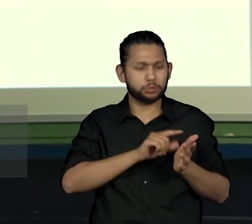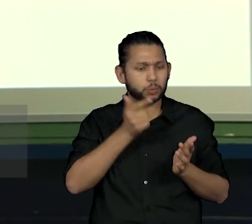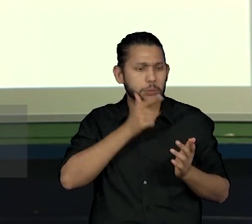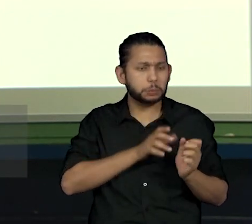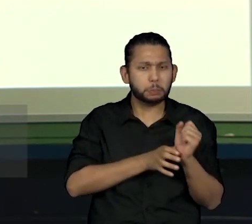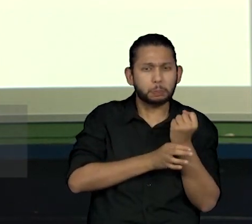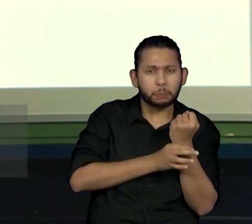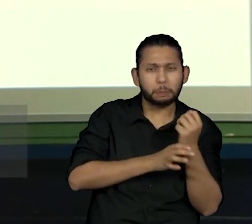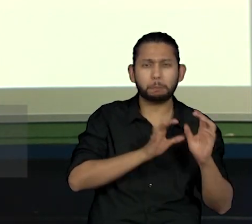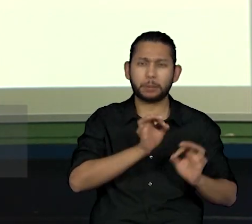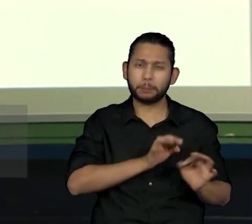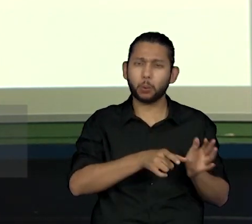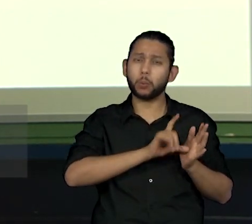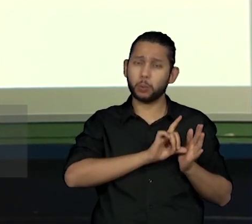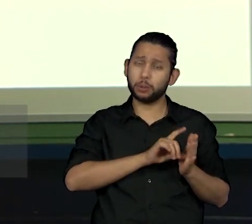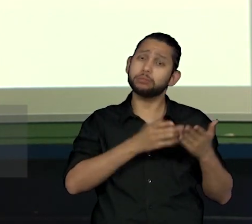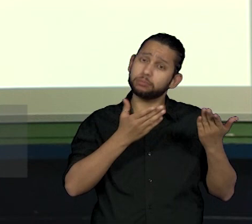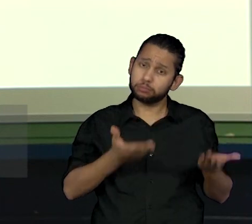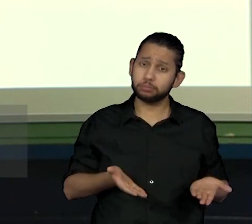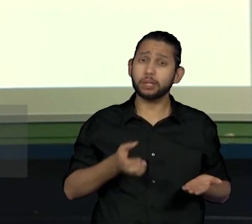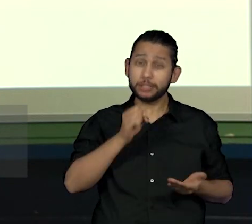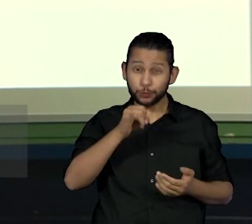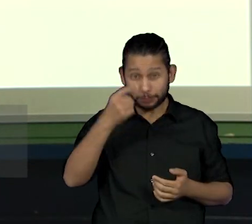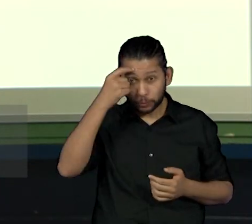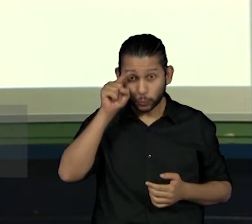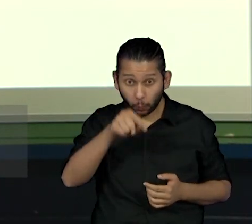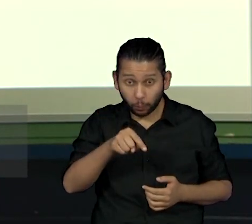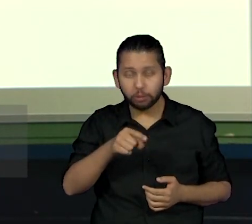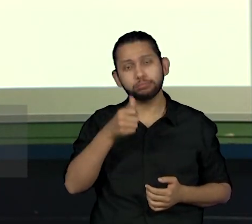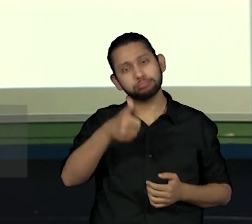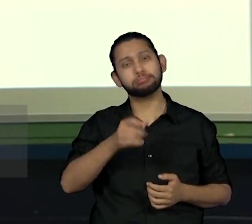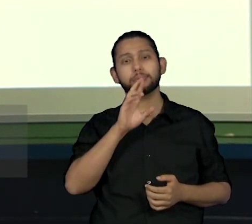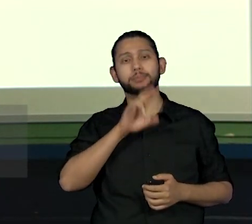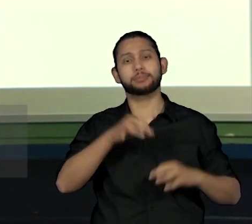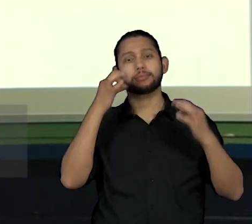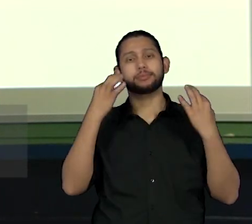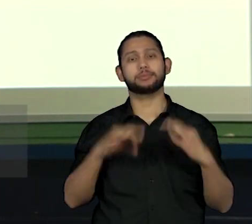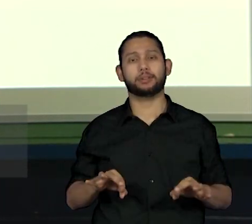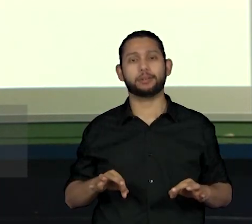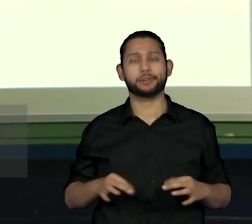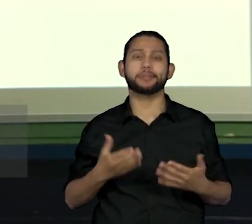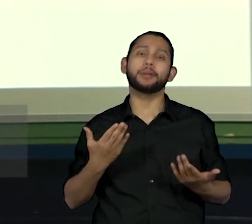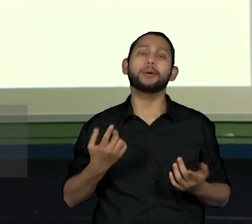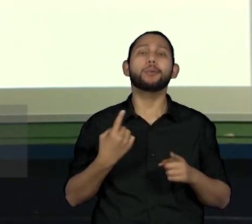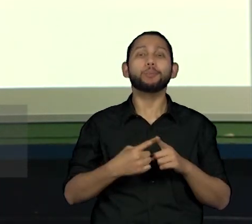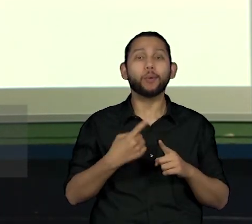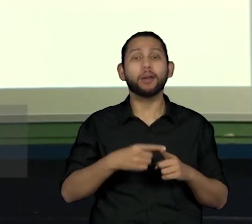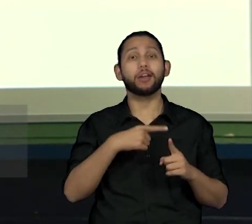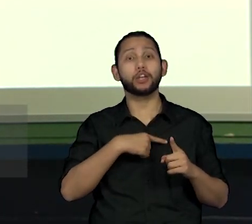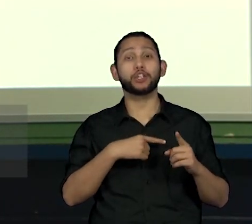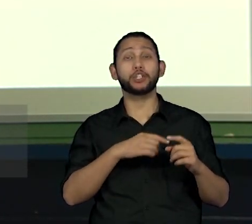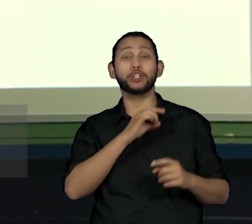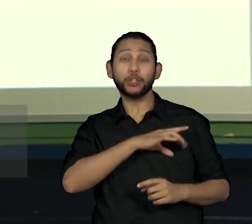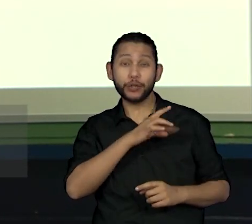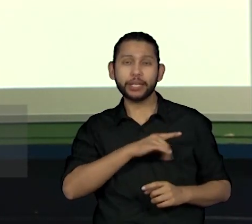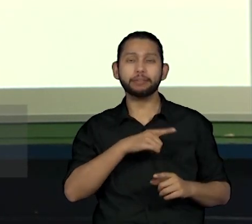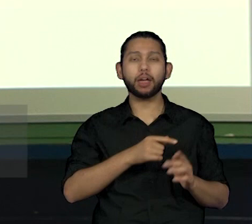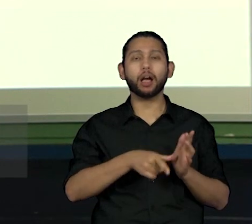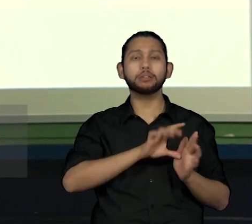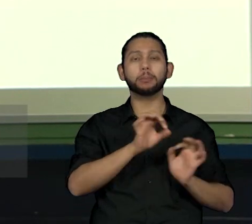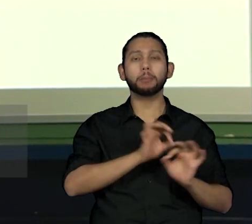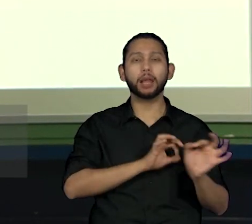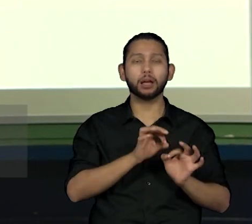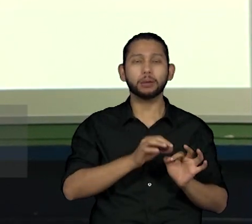para esses eventos da litosfera, respondeu correto, né? Que deu os exemplos aí, que eles colocam sirenes, planos de emergência